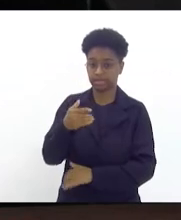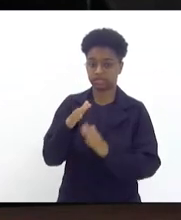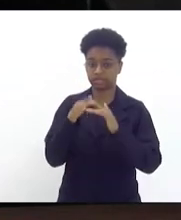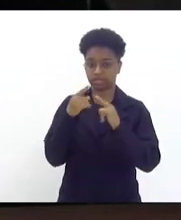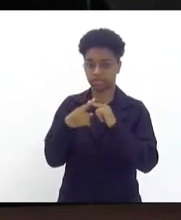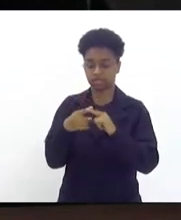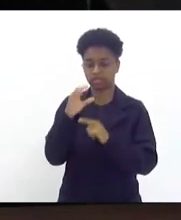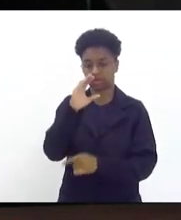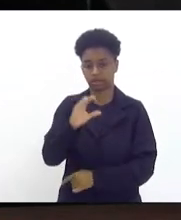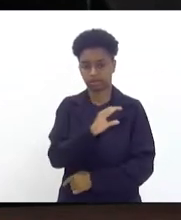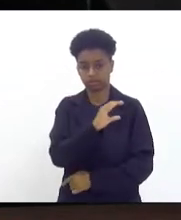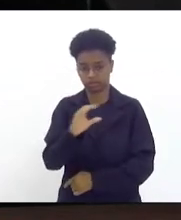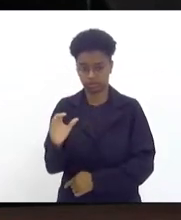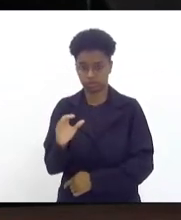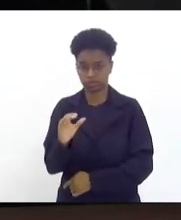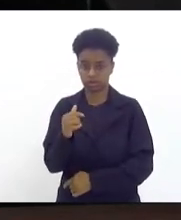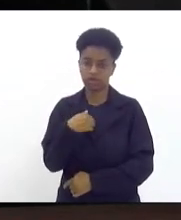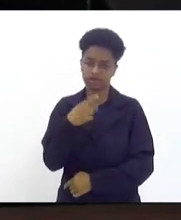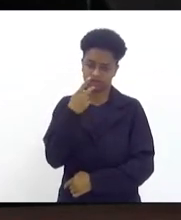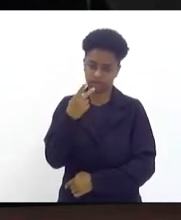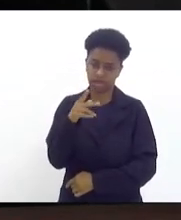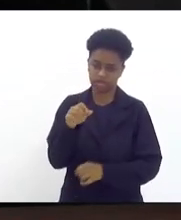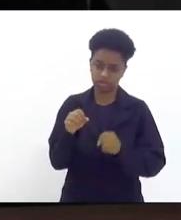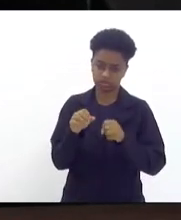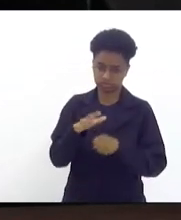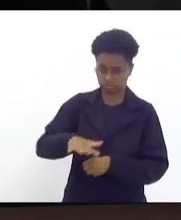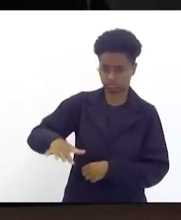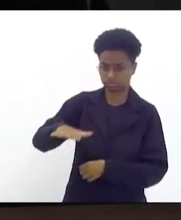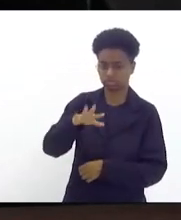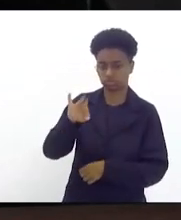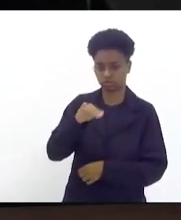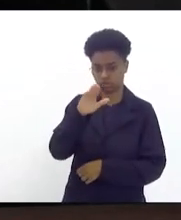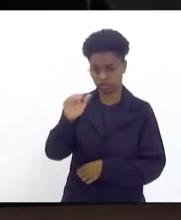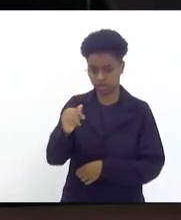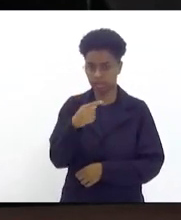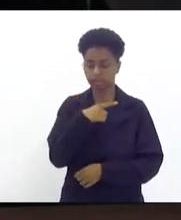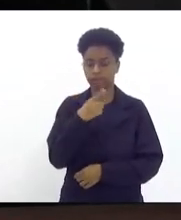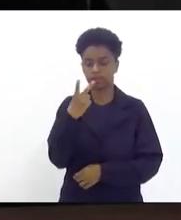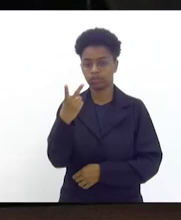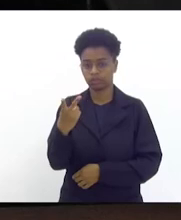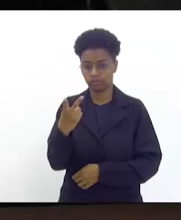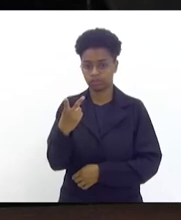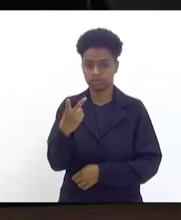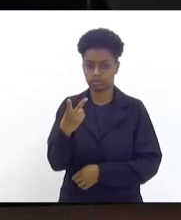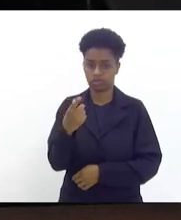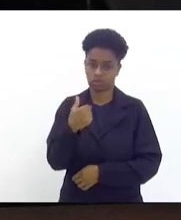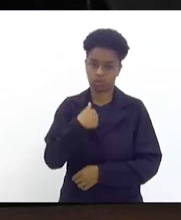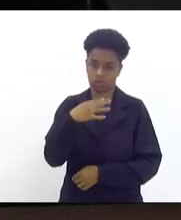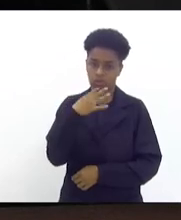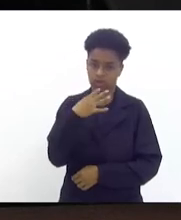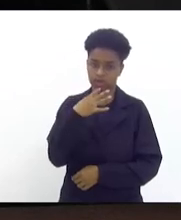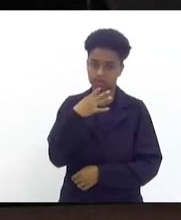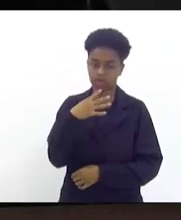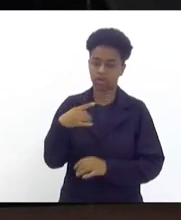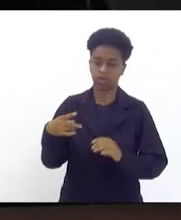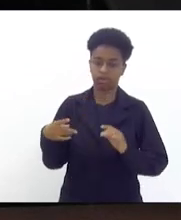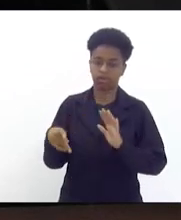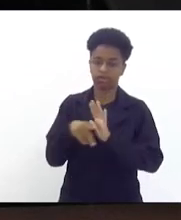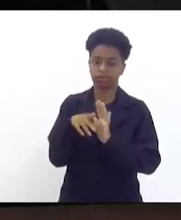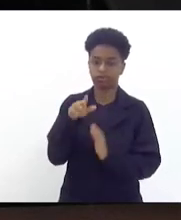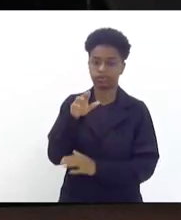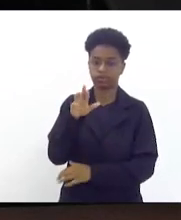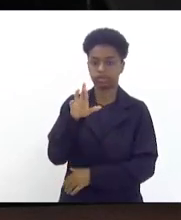tem dois tô falando Tijuca grande Tijuca tem duas centros pelo menos kardecistas ou